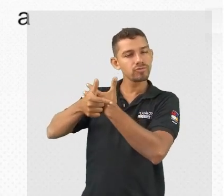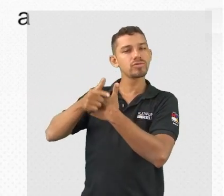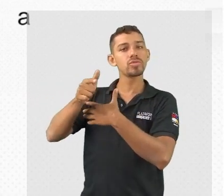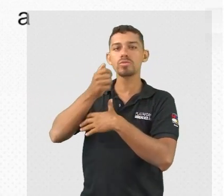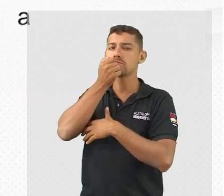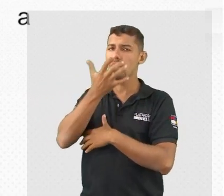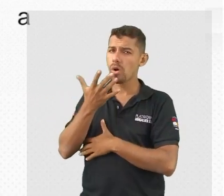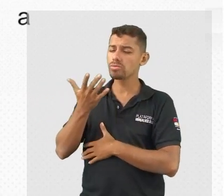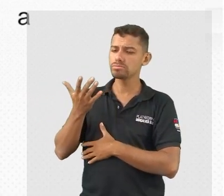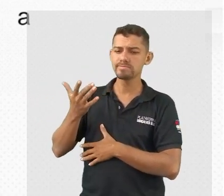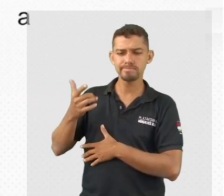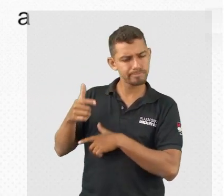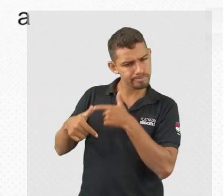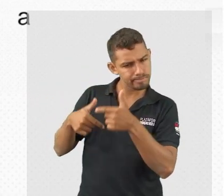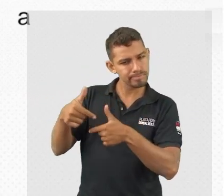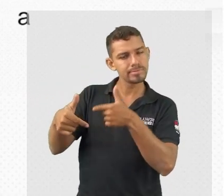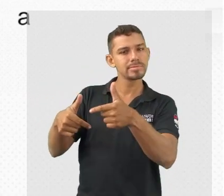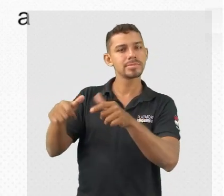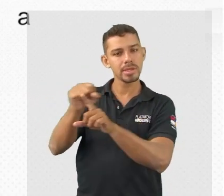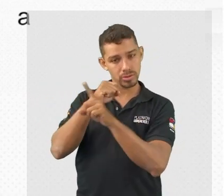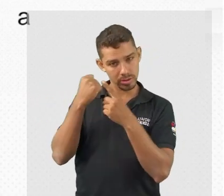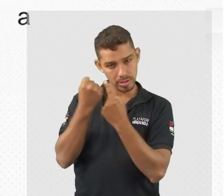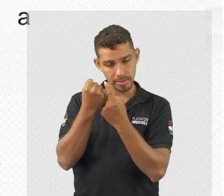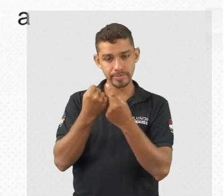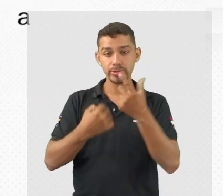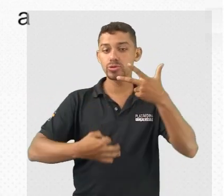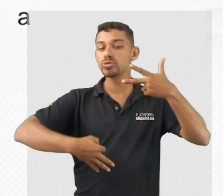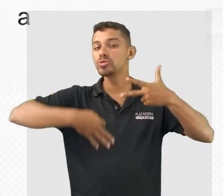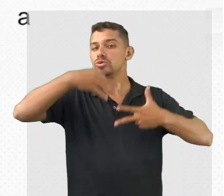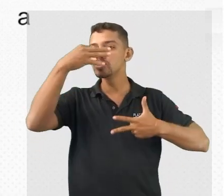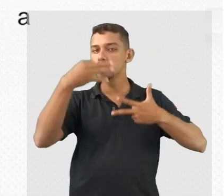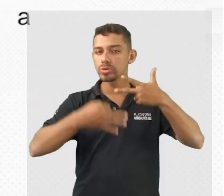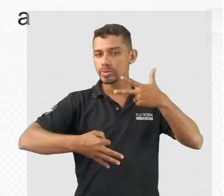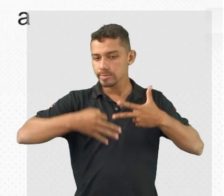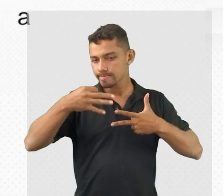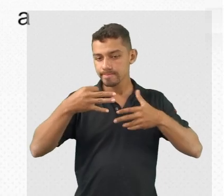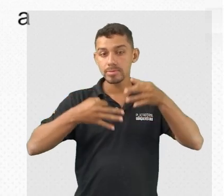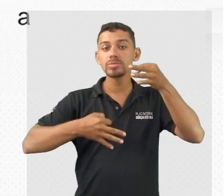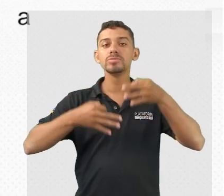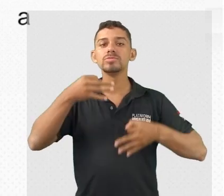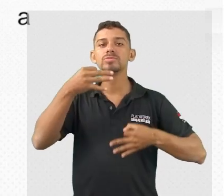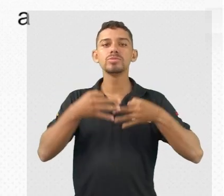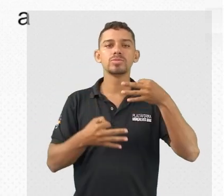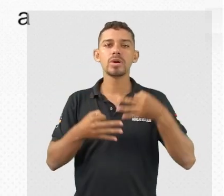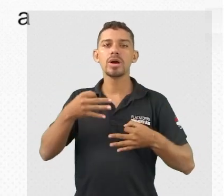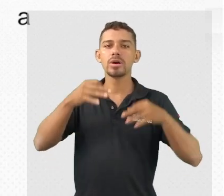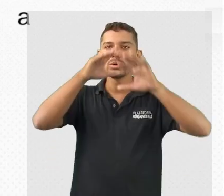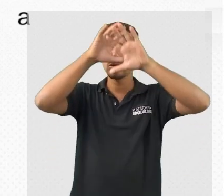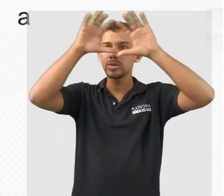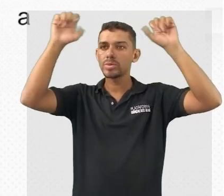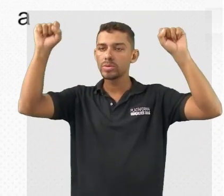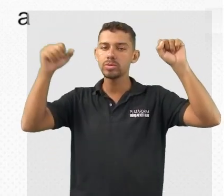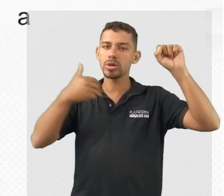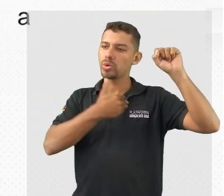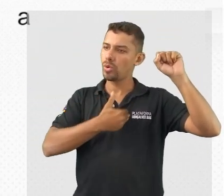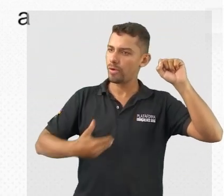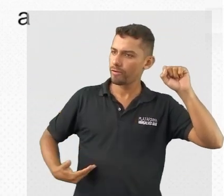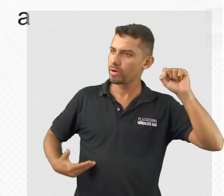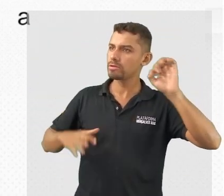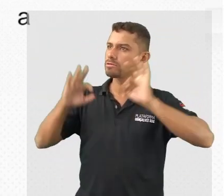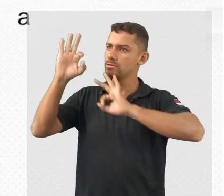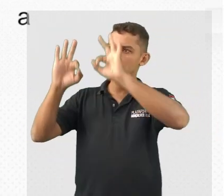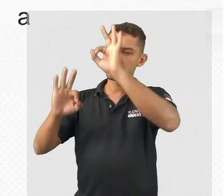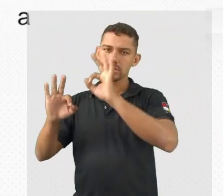para o bom funcionamento da sociedade. Ou seja, são poderes que existem para estabilizar governo e